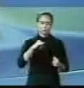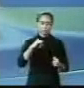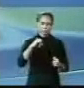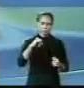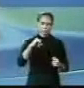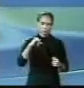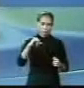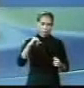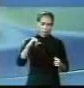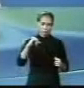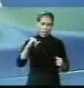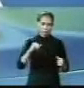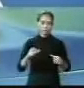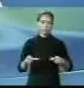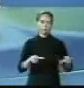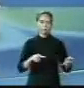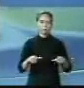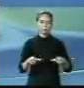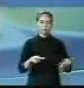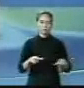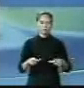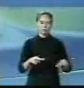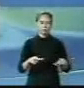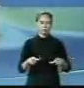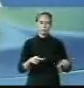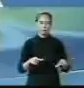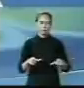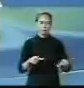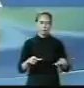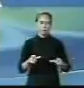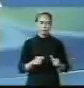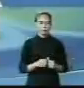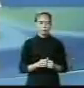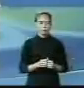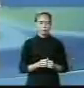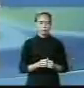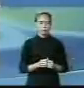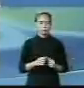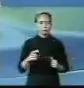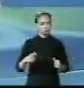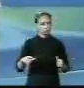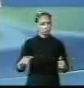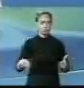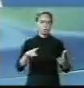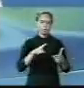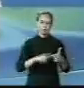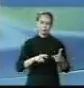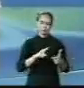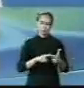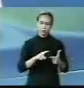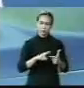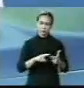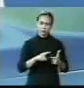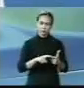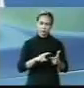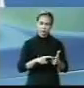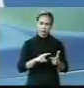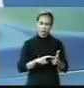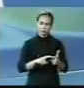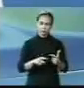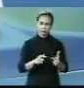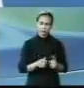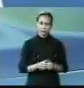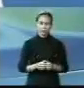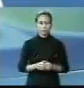sendo executadas de forma, né, normal, sem correr o risco, né, de você amanhecer,